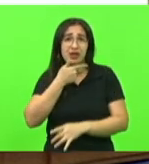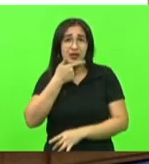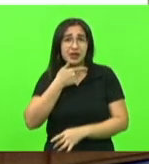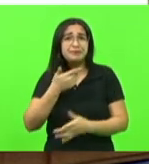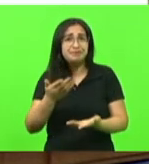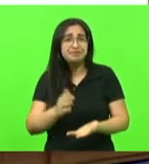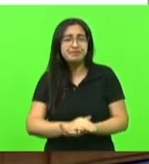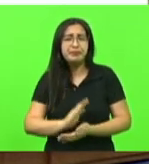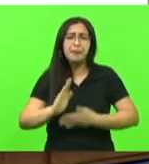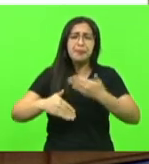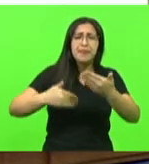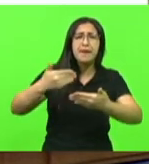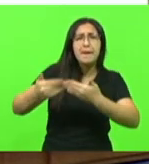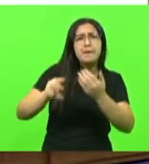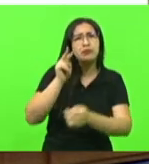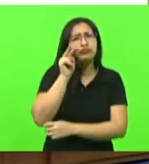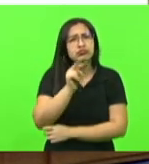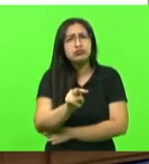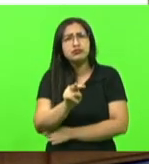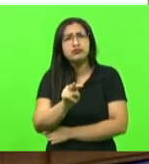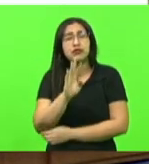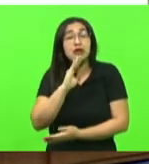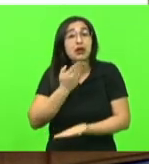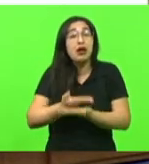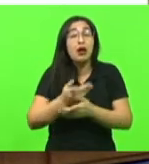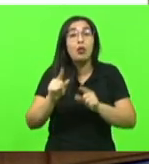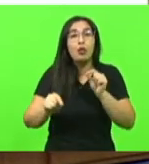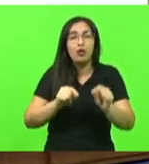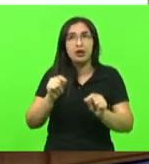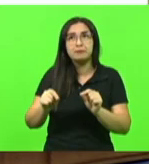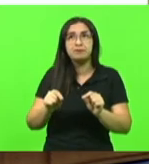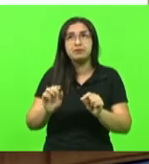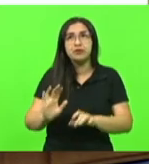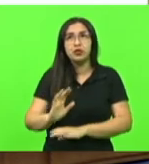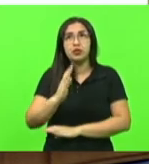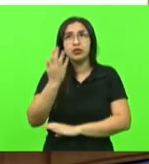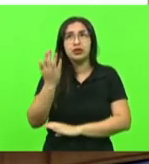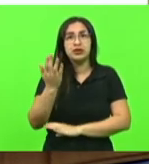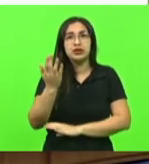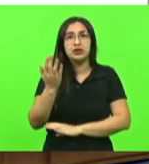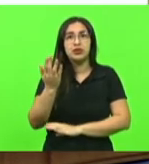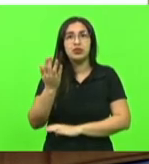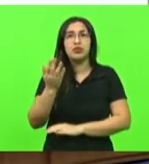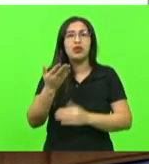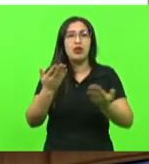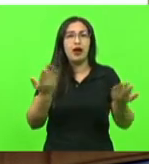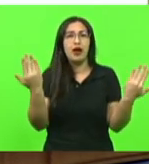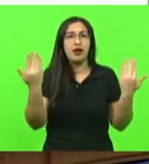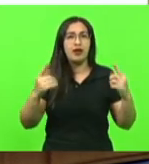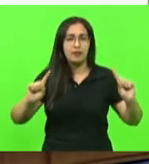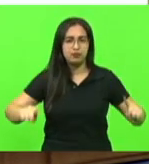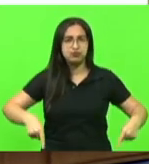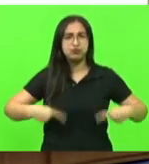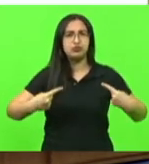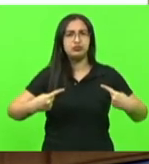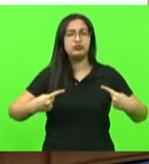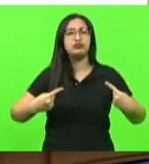E aí depois eu comecei a acompanhar, eu fiquei estarrecido quando teve uma espécie de um campeonato, o deputado Mauro Nadal citou aqui,